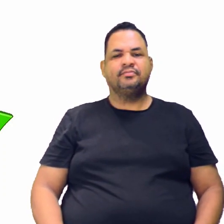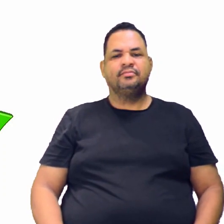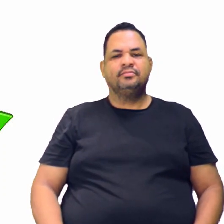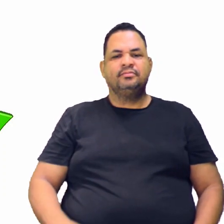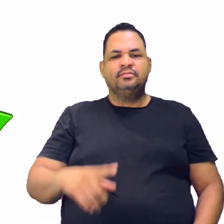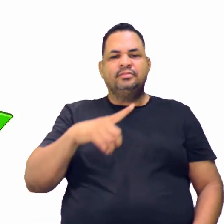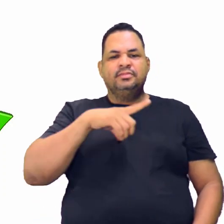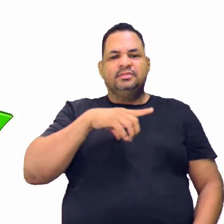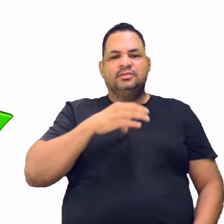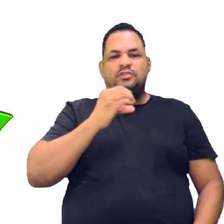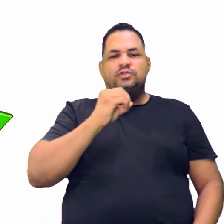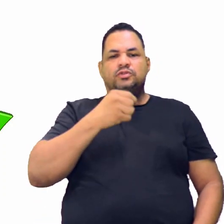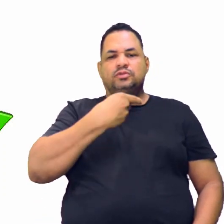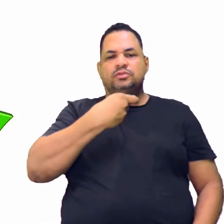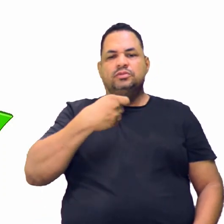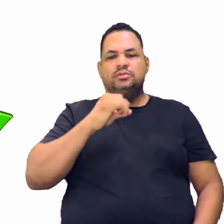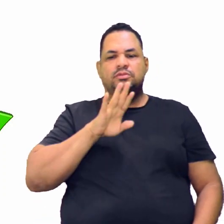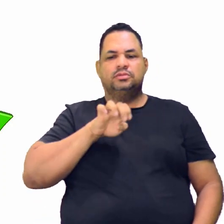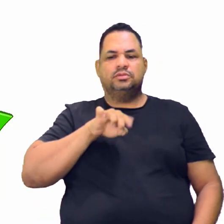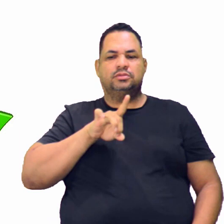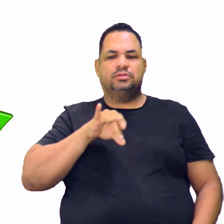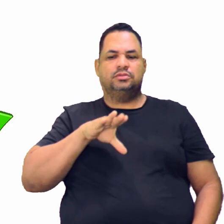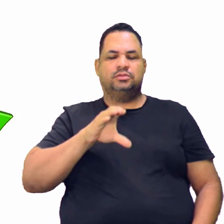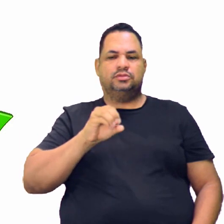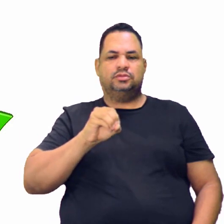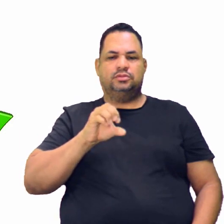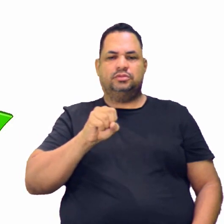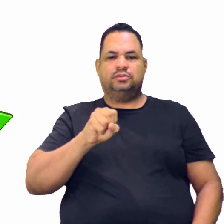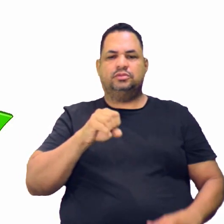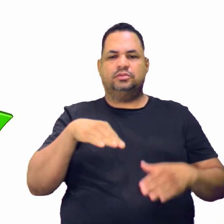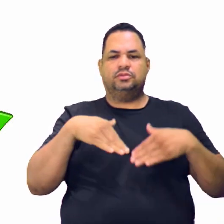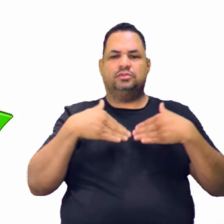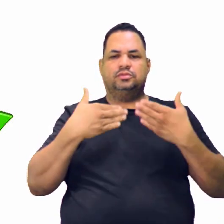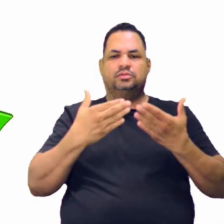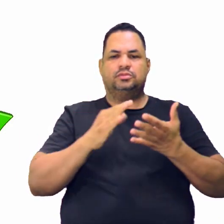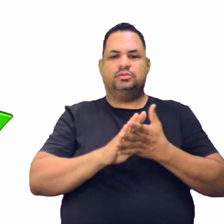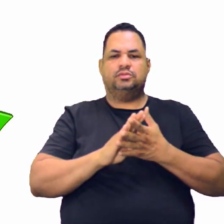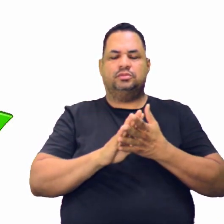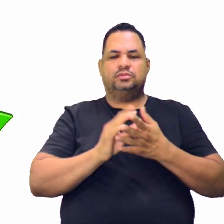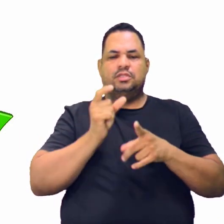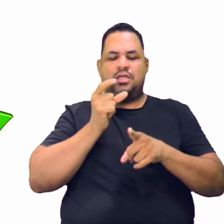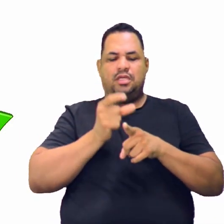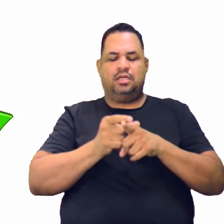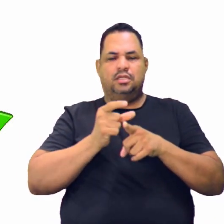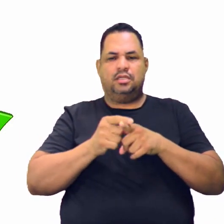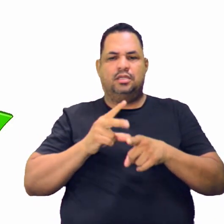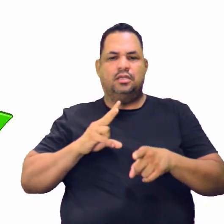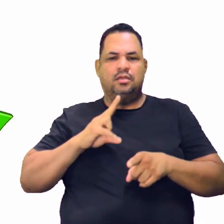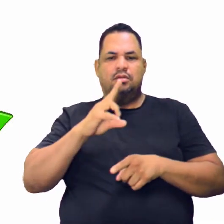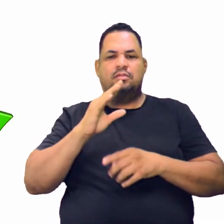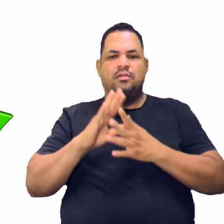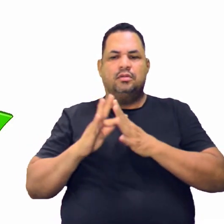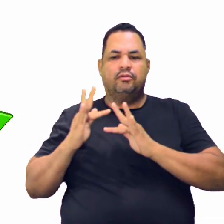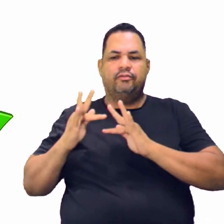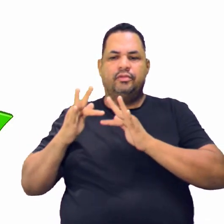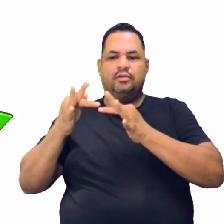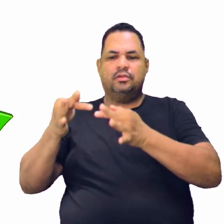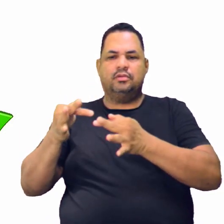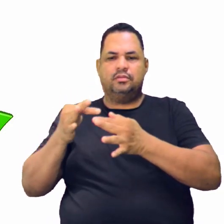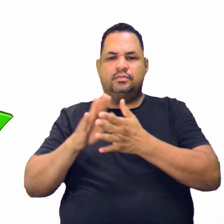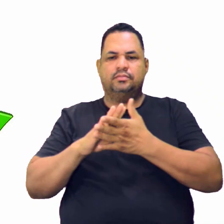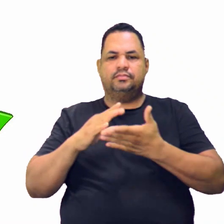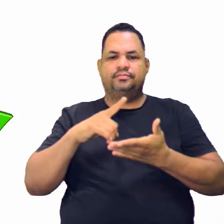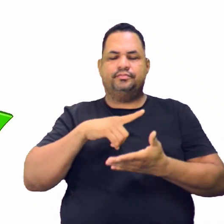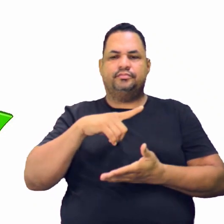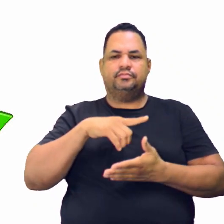temos aqui os oxítonos. Quando que uma palavra é oxítona? Quando a sílaba mais forte for a última. E quando